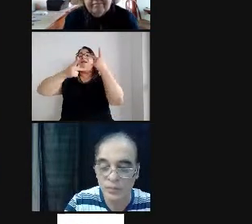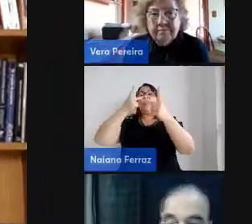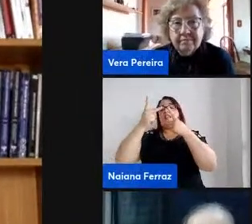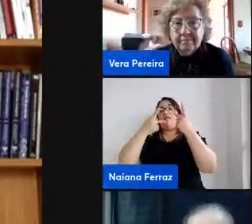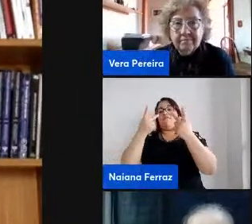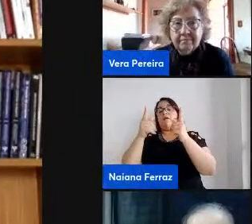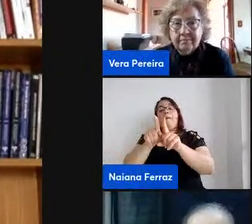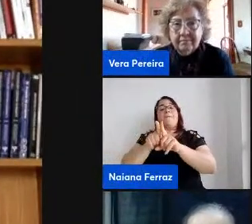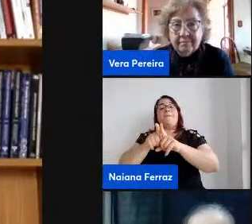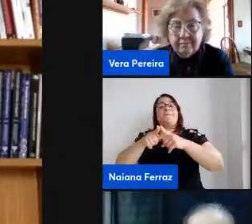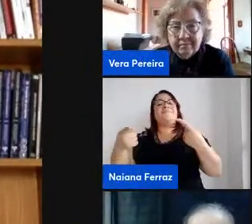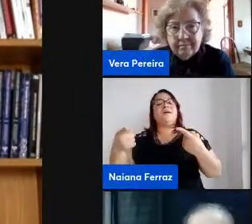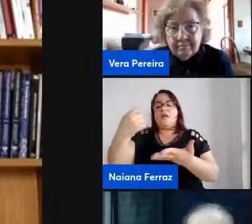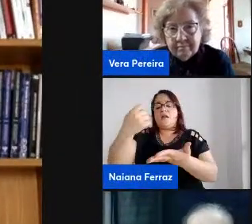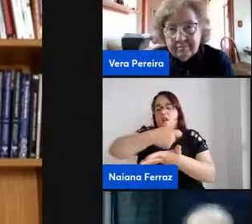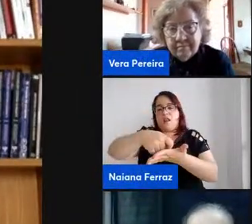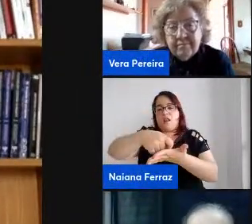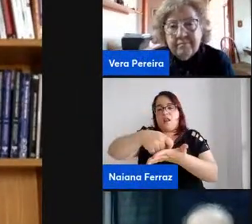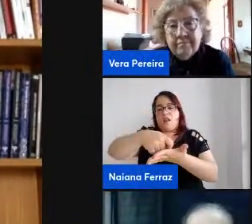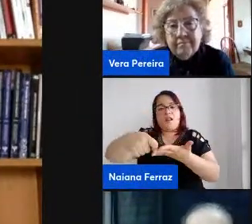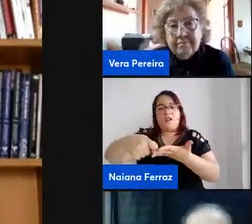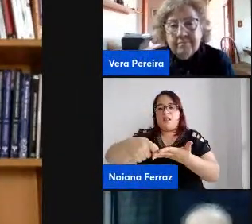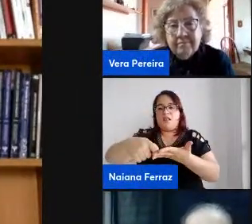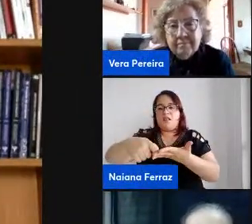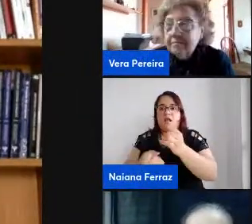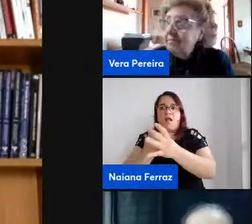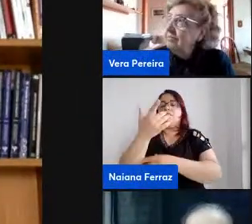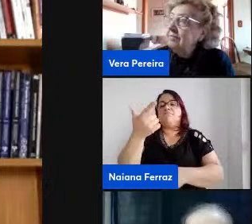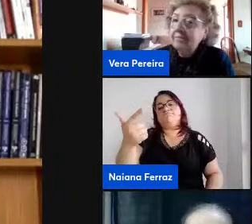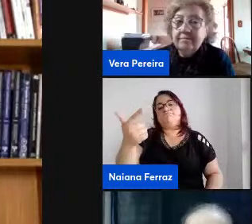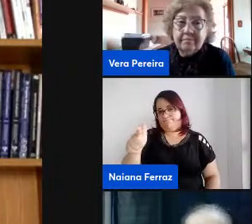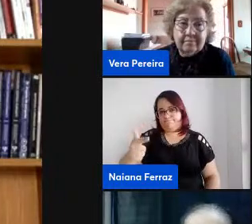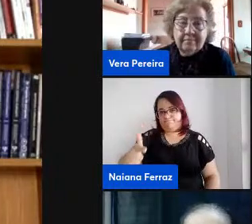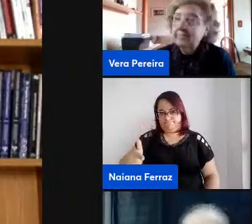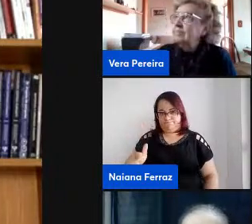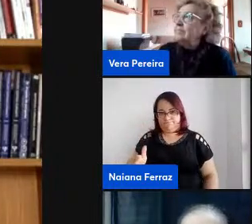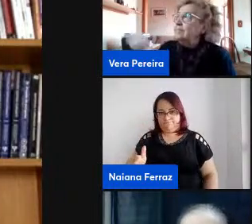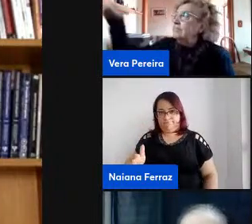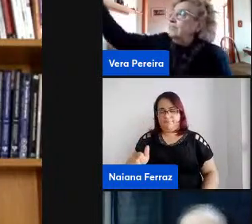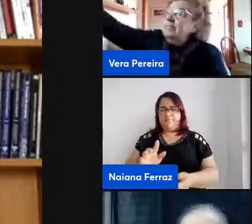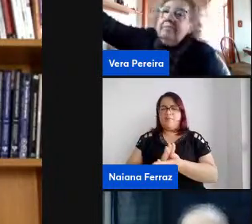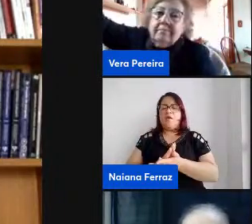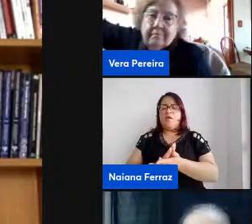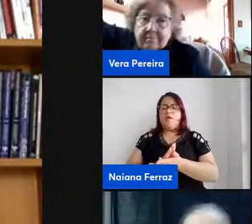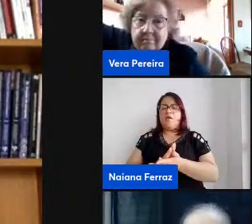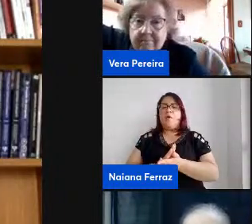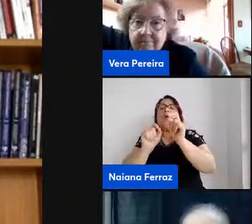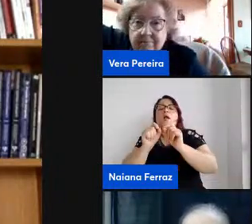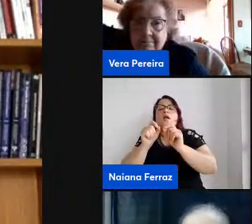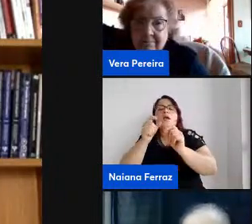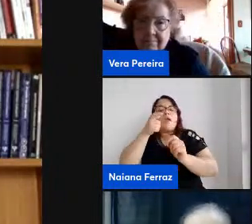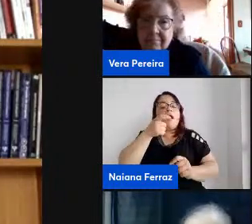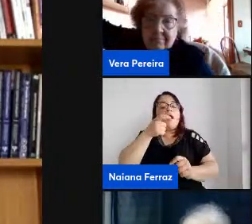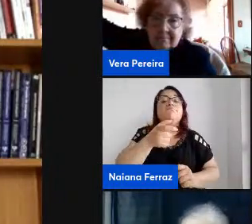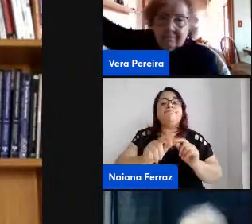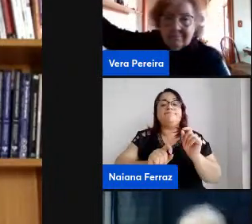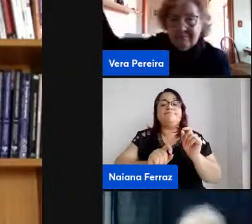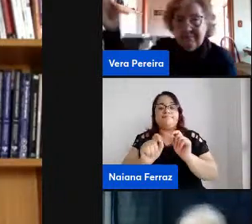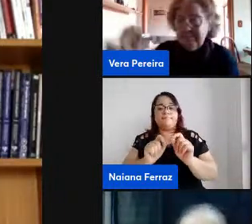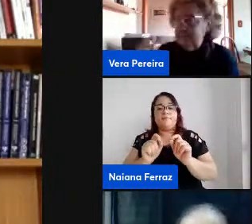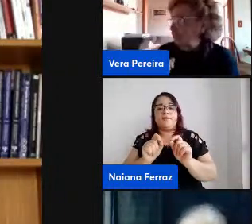havia inventado a escrita. Então, o que nos interessa aqui, e isso eu